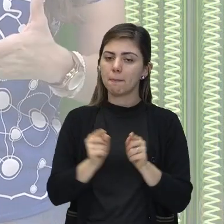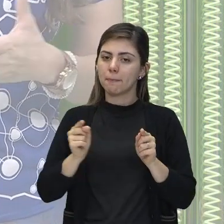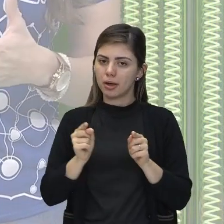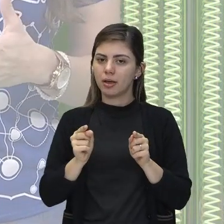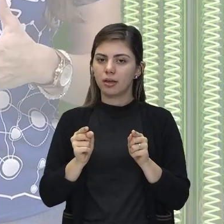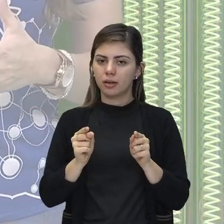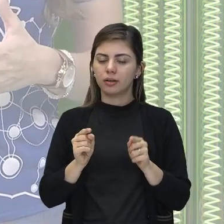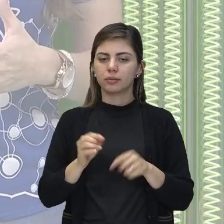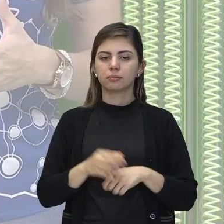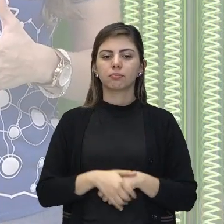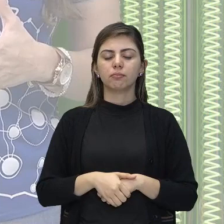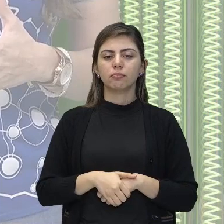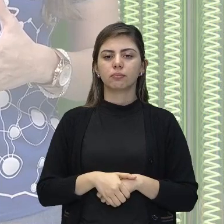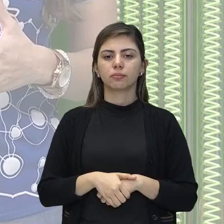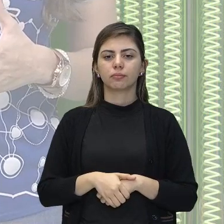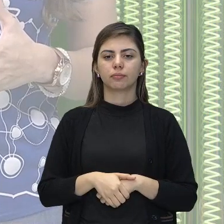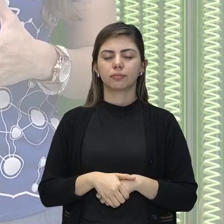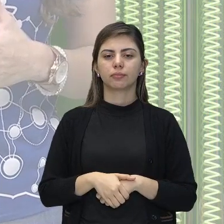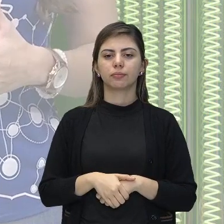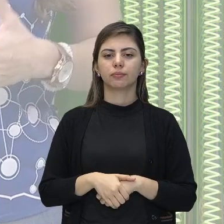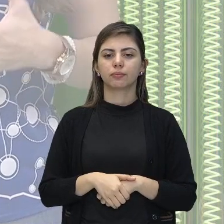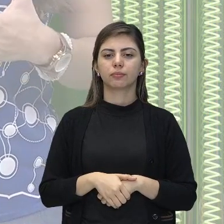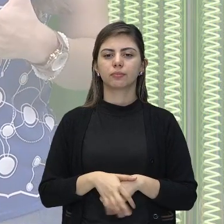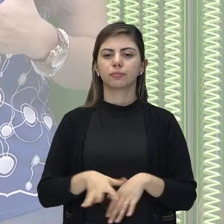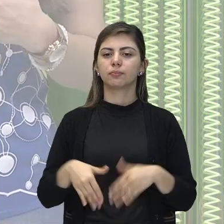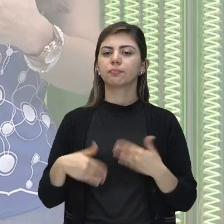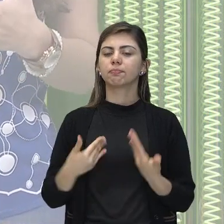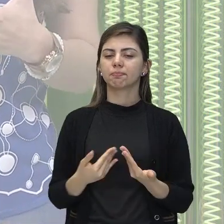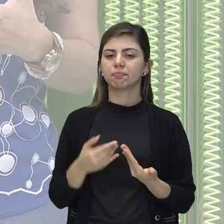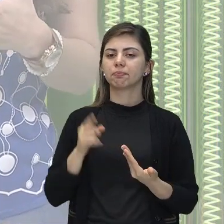até por ela ter essa